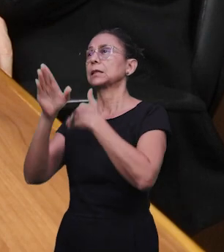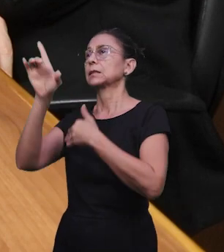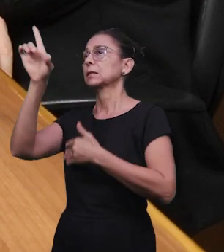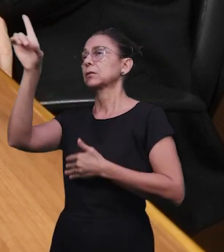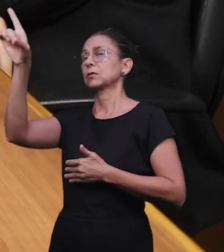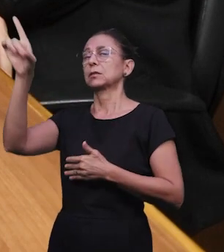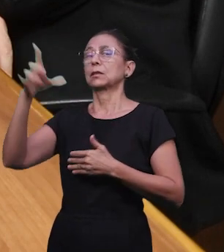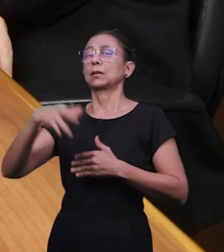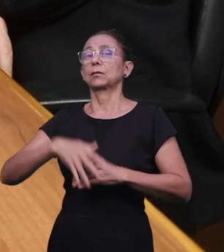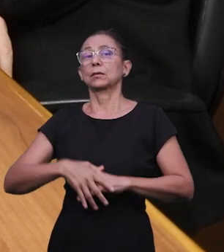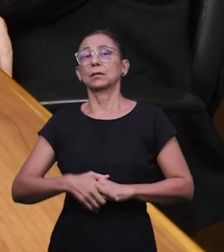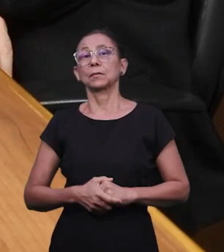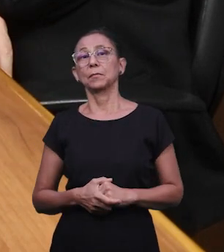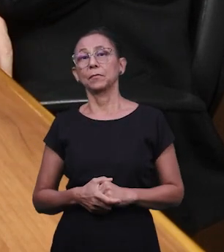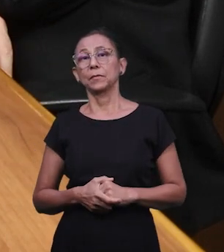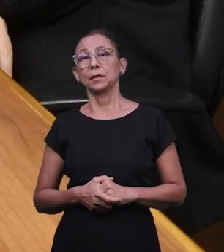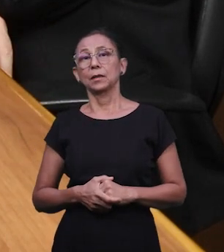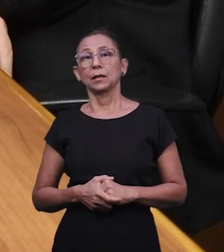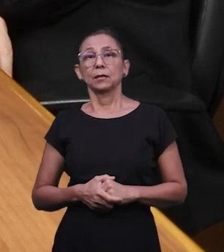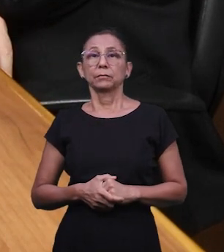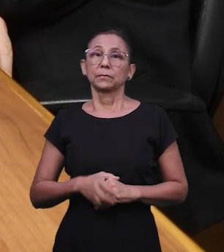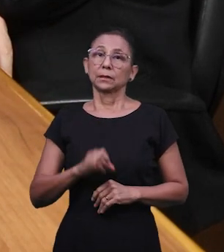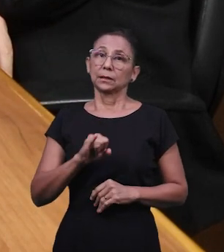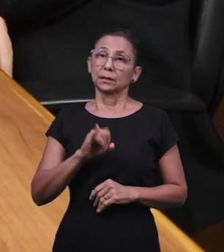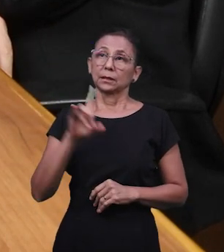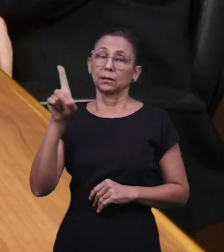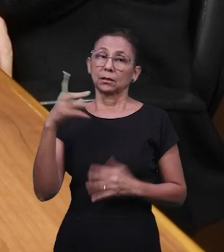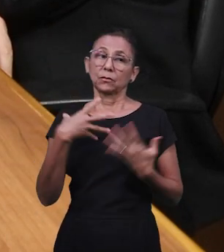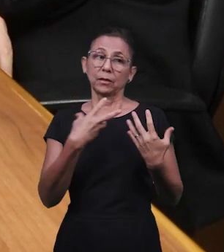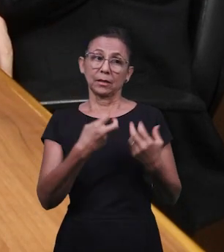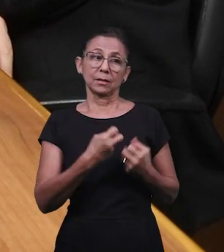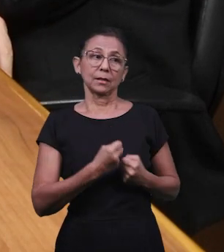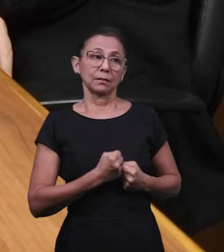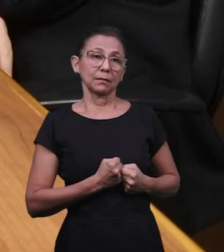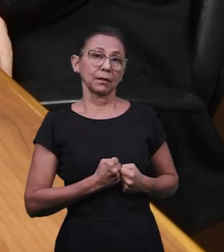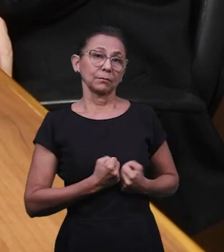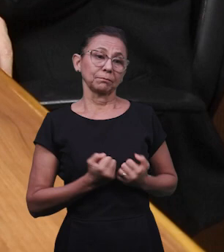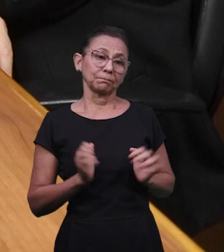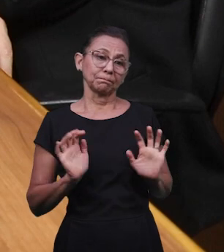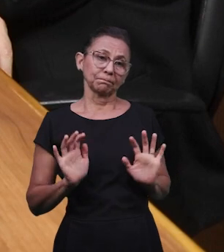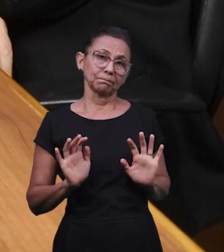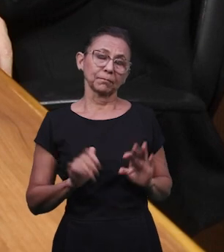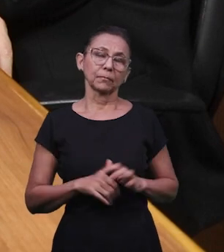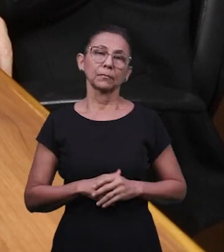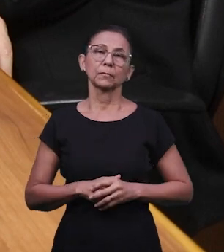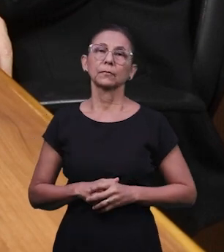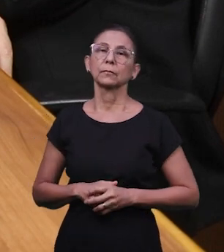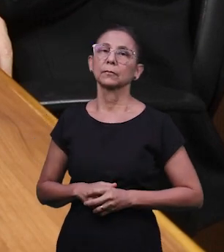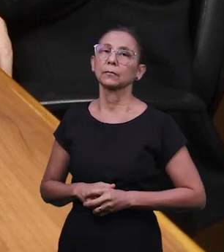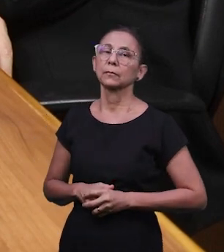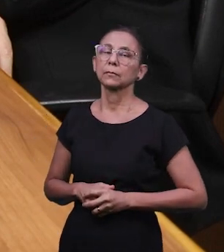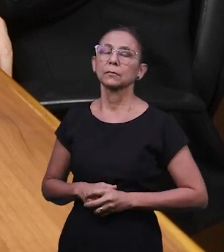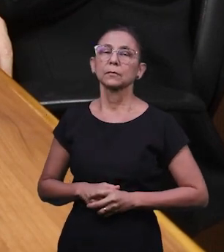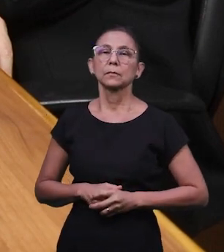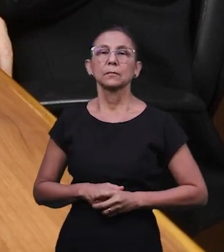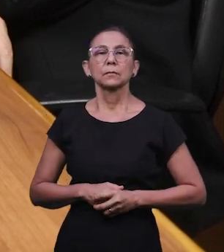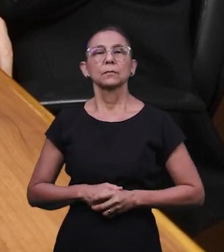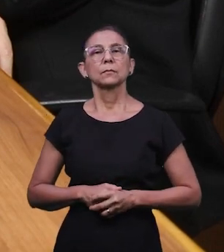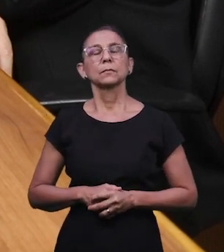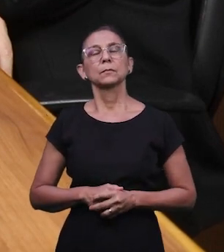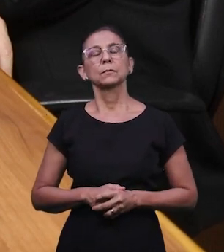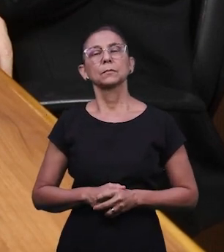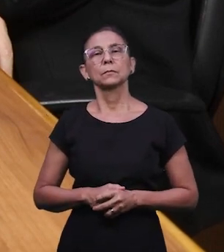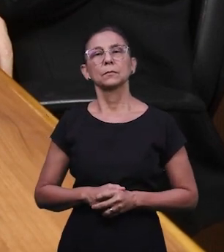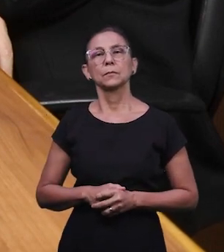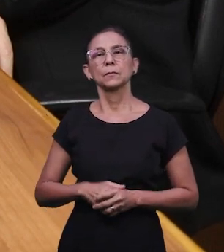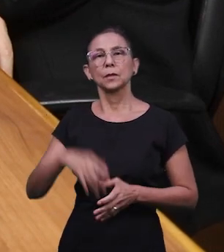qual argumento, resta saber se Deus vai aceitar o argumento, né? Ela não depende disso. Ela vem em direção ao homem.